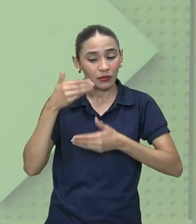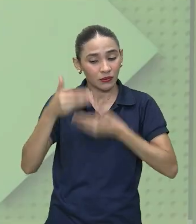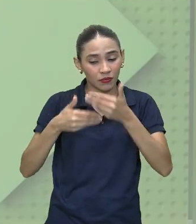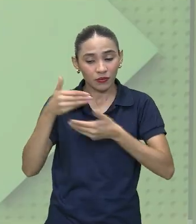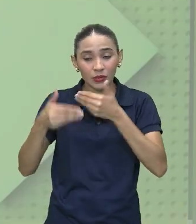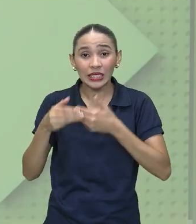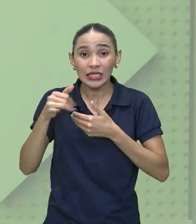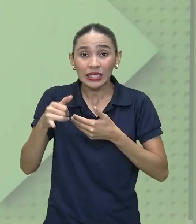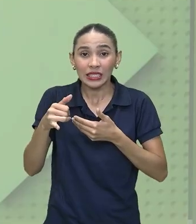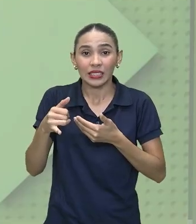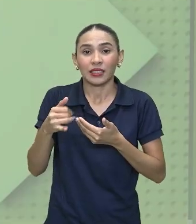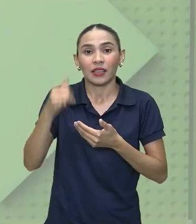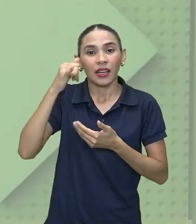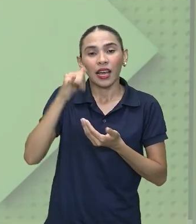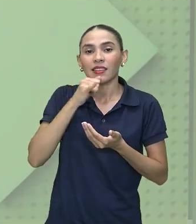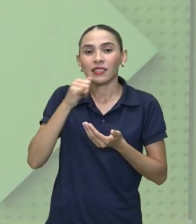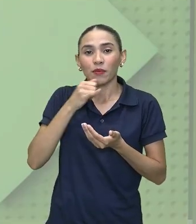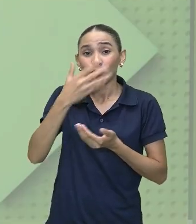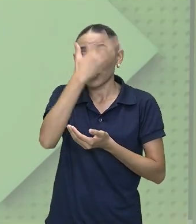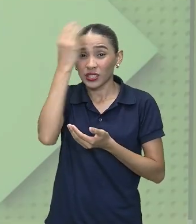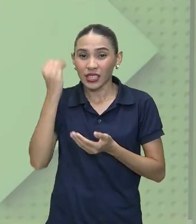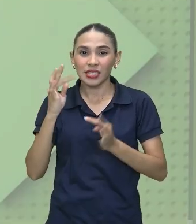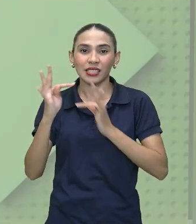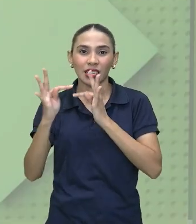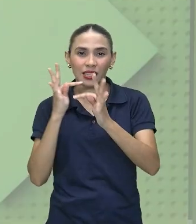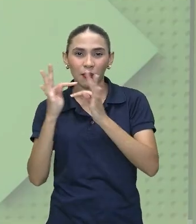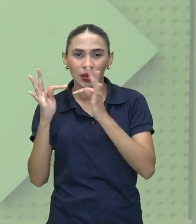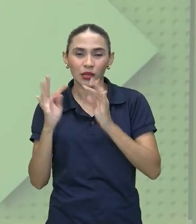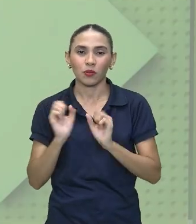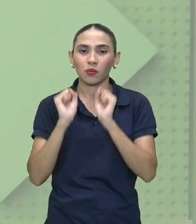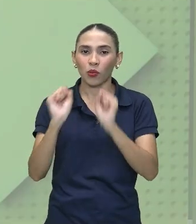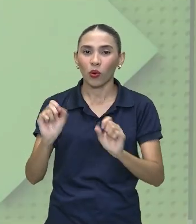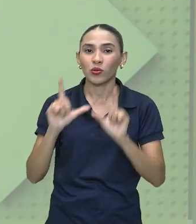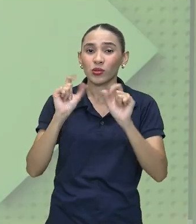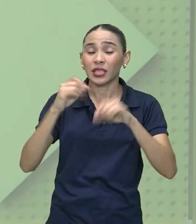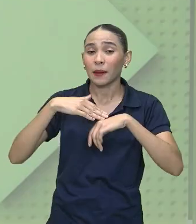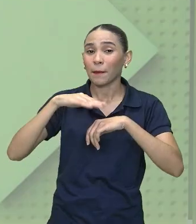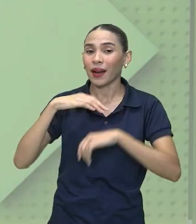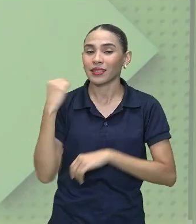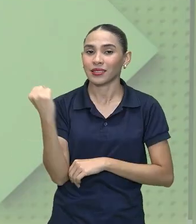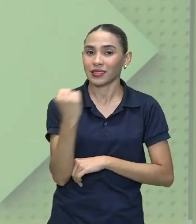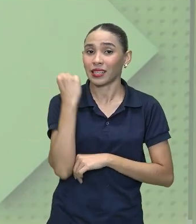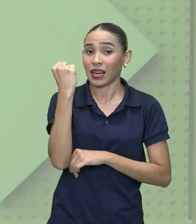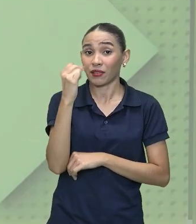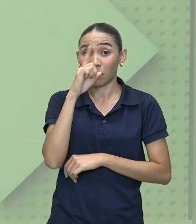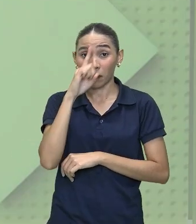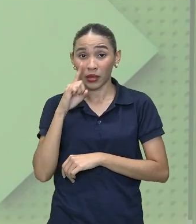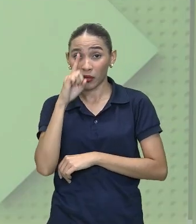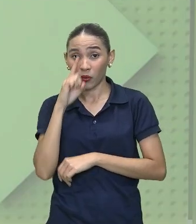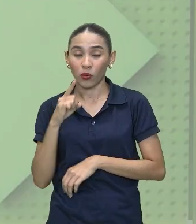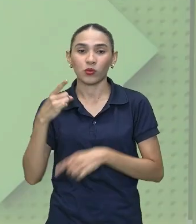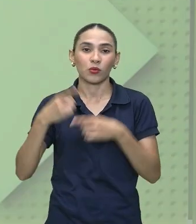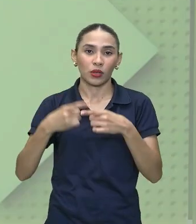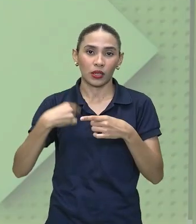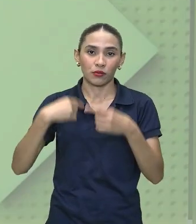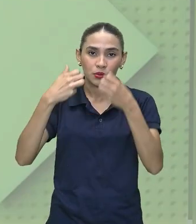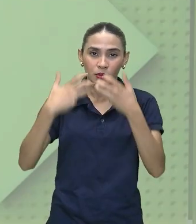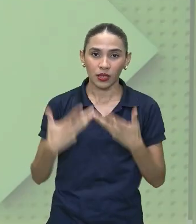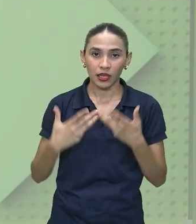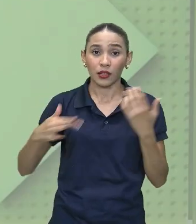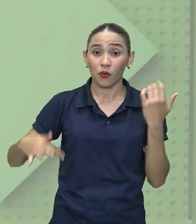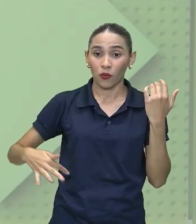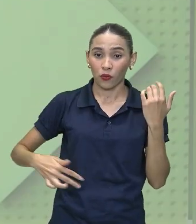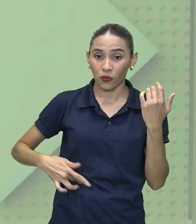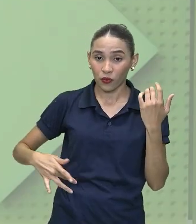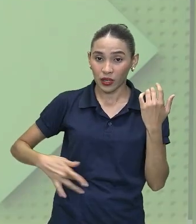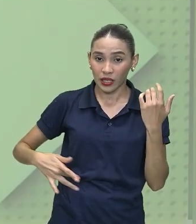tratamento nenhum. Aí pode tornar algo mais grave, porque como eu falei para vocês, o fígado,